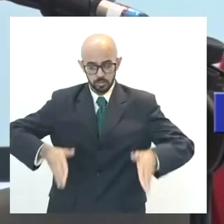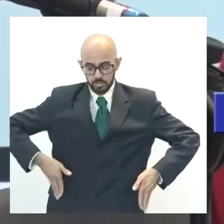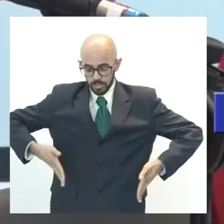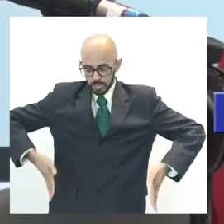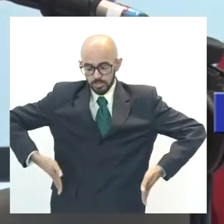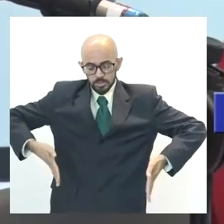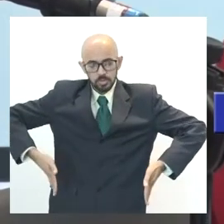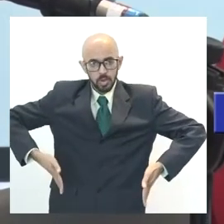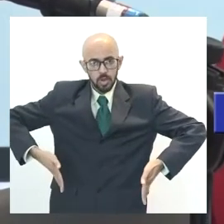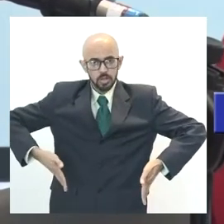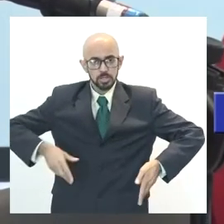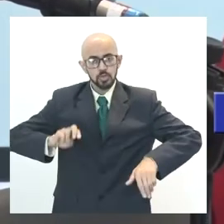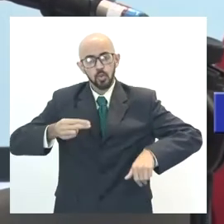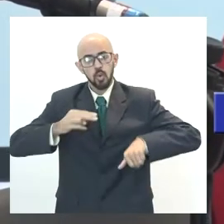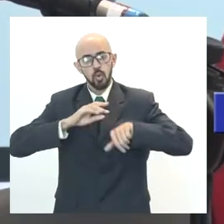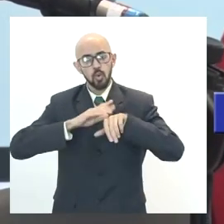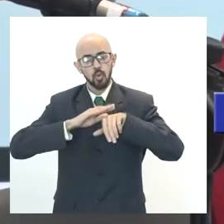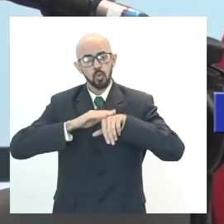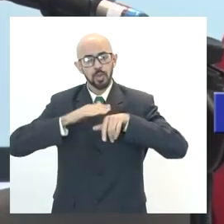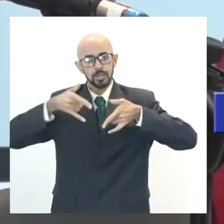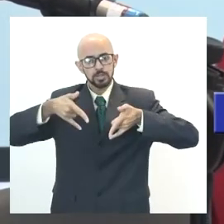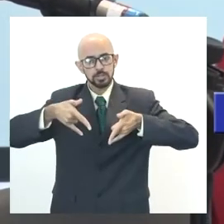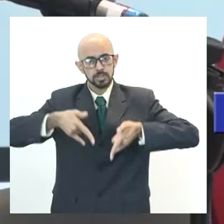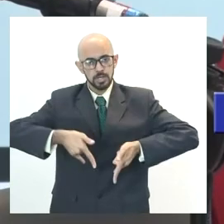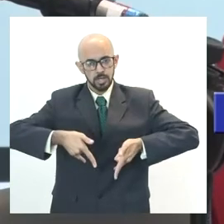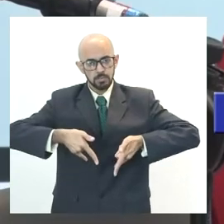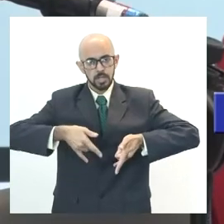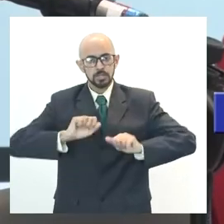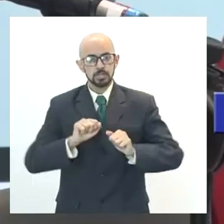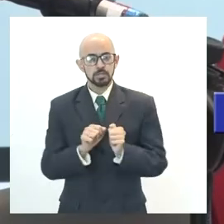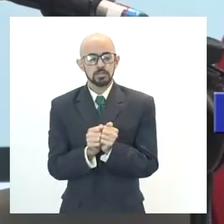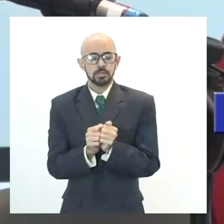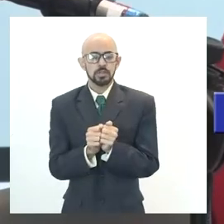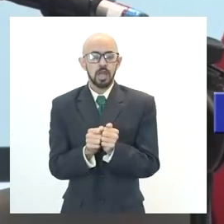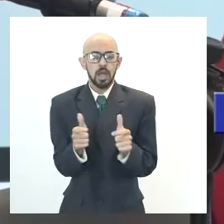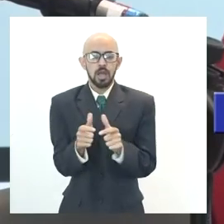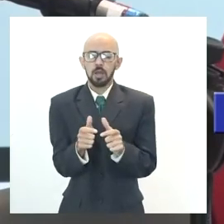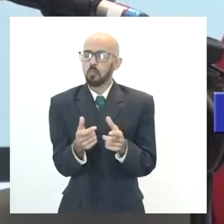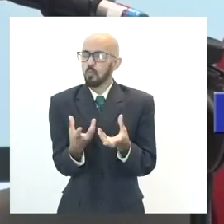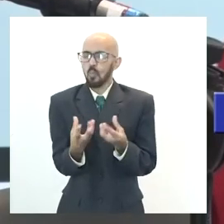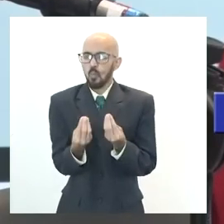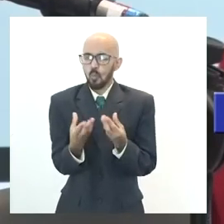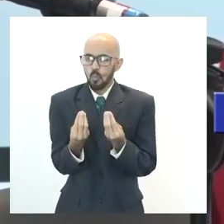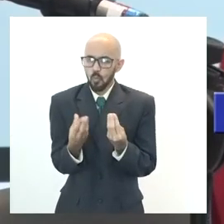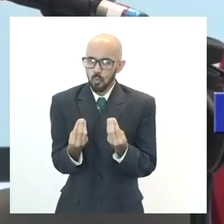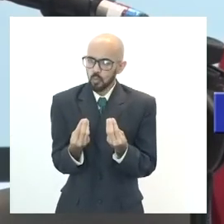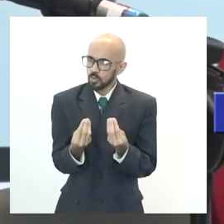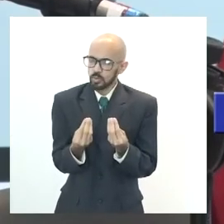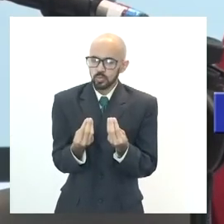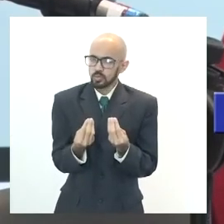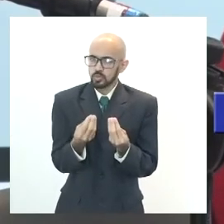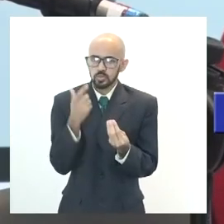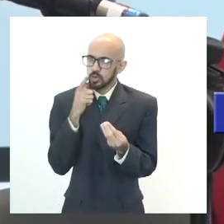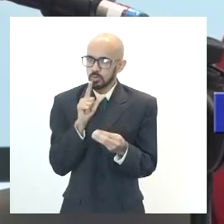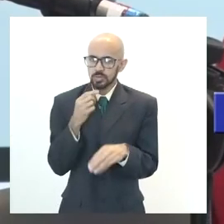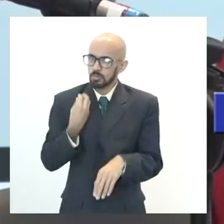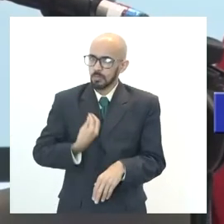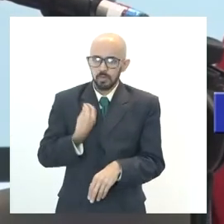estão acamados tá muito estão no numa situação vegetativa